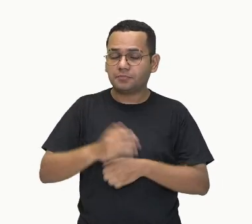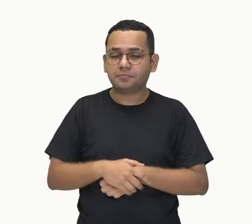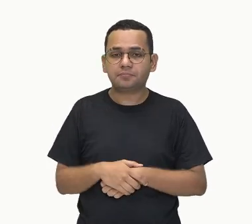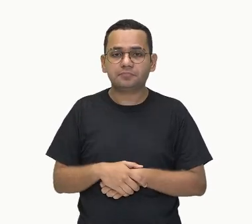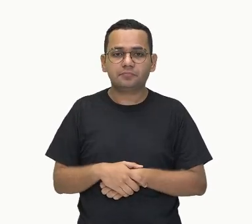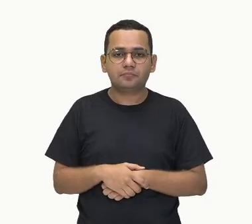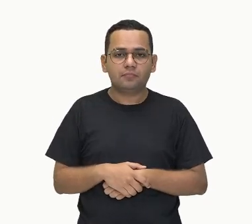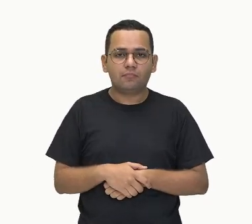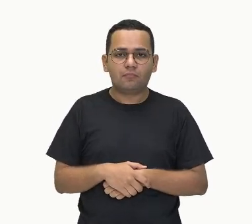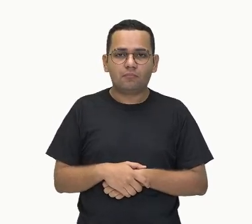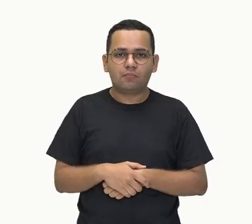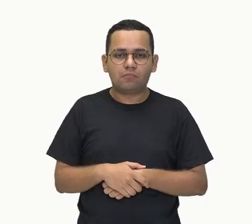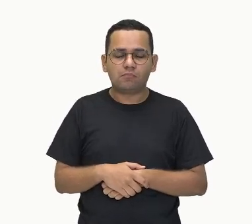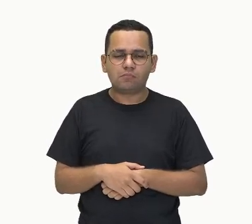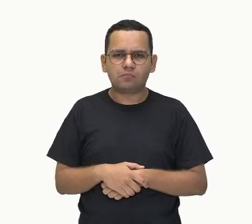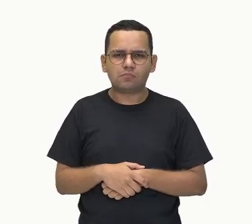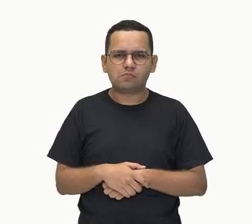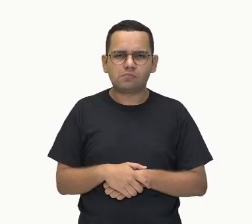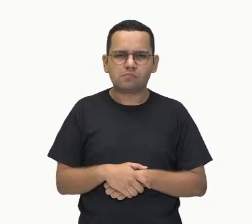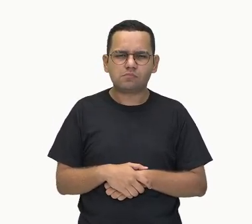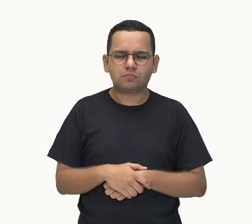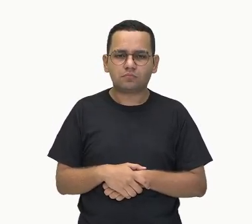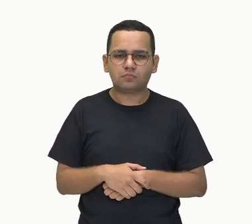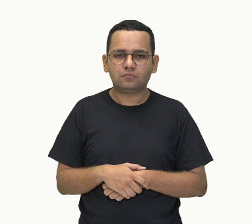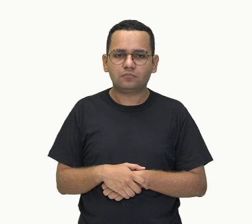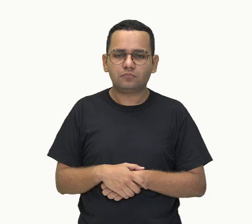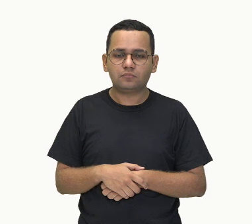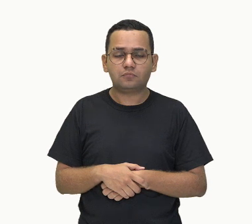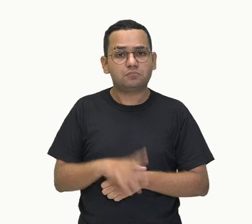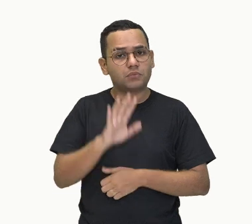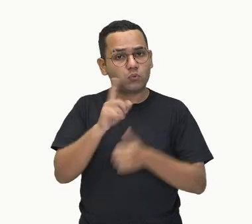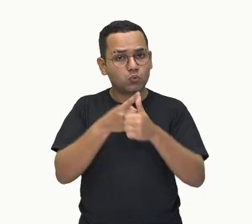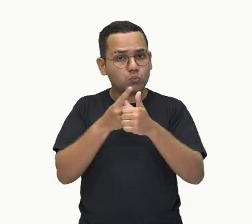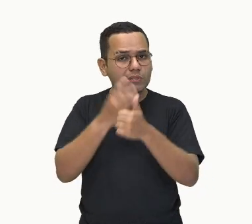Então, olha só. Uma das maneiras, né?